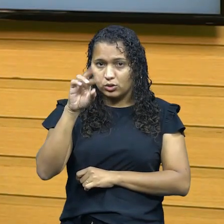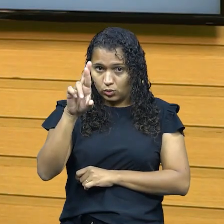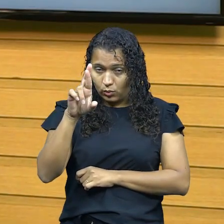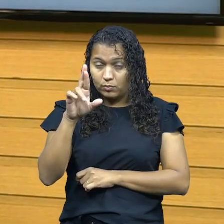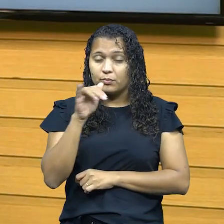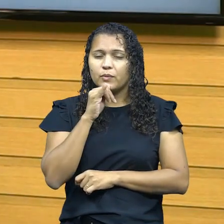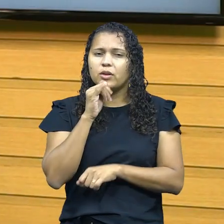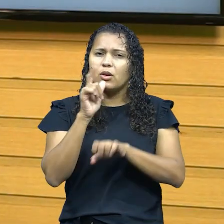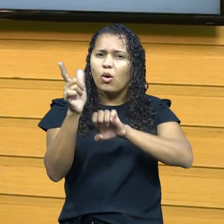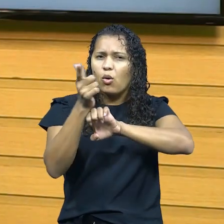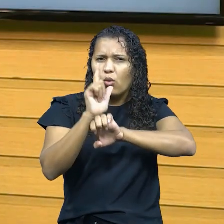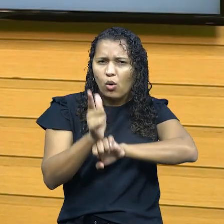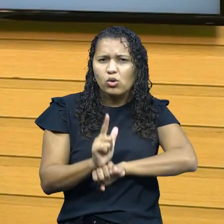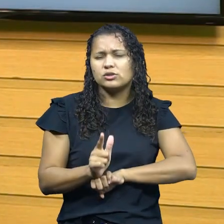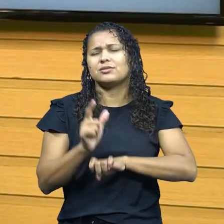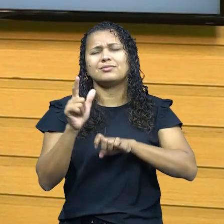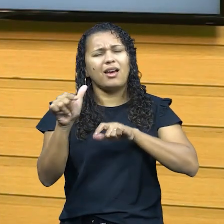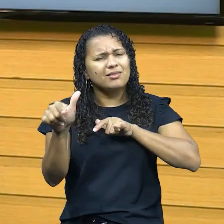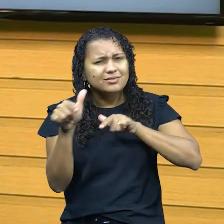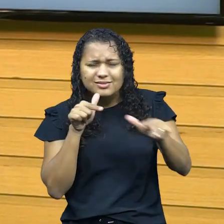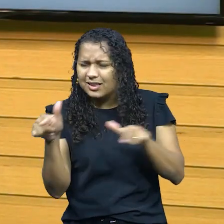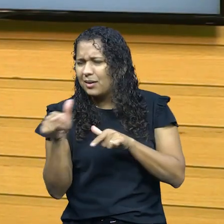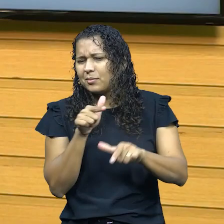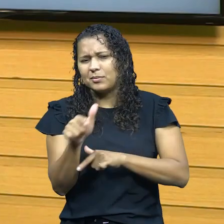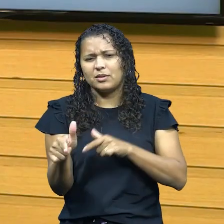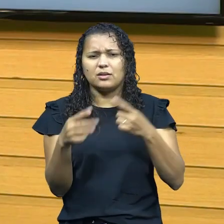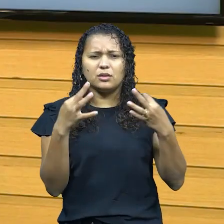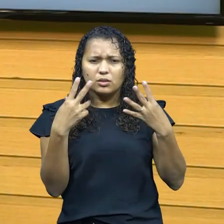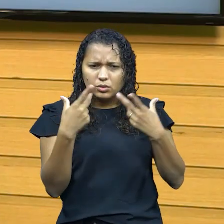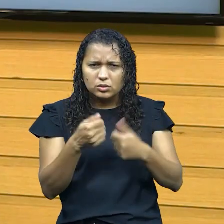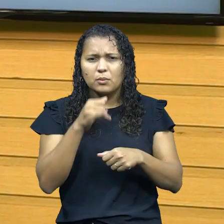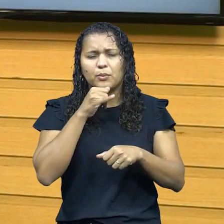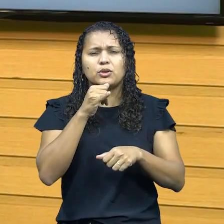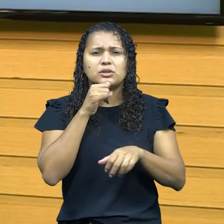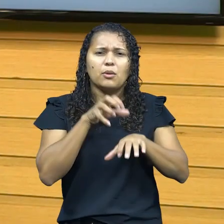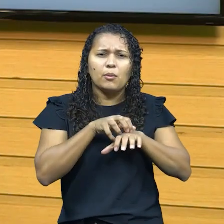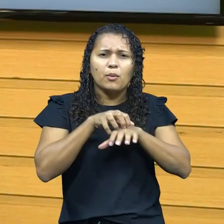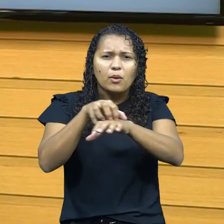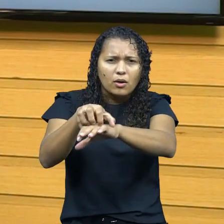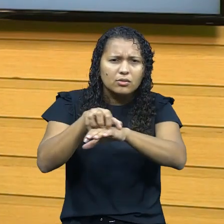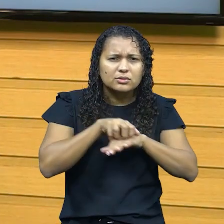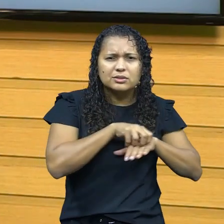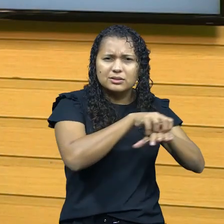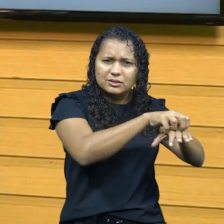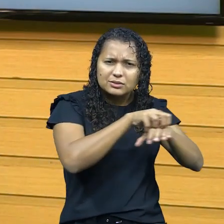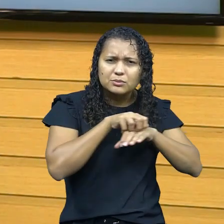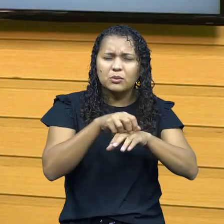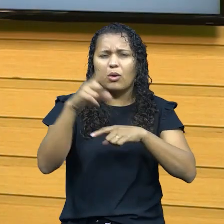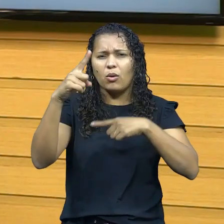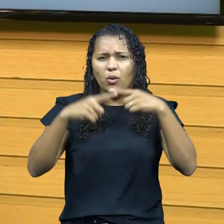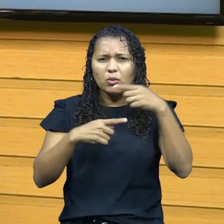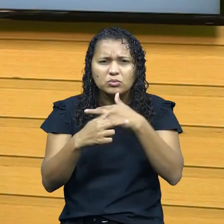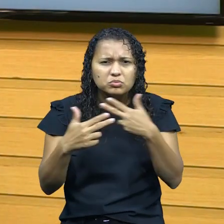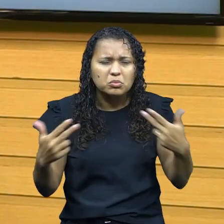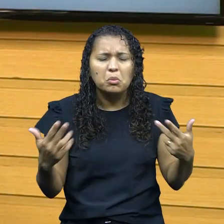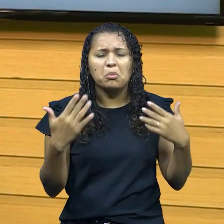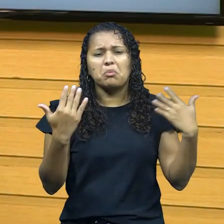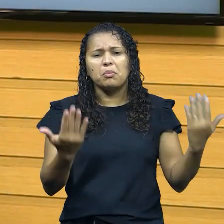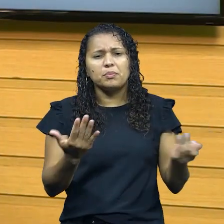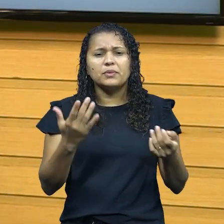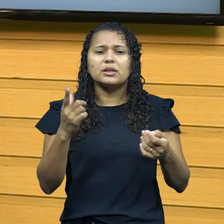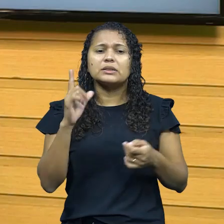faz todo esse trabalho de transporte de mercadorias de um ponto A até um ponto B,